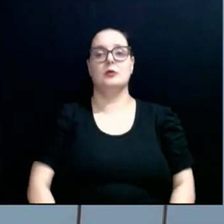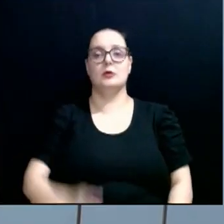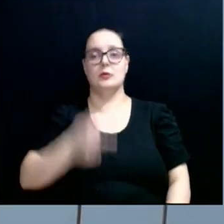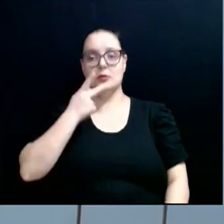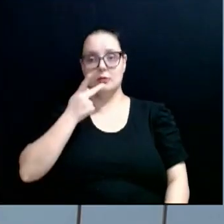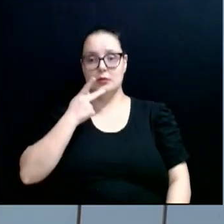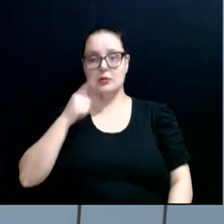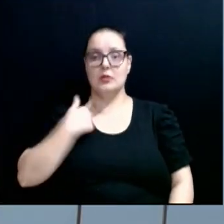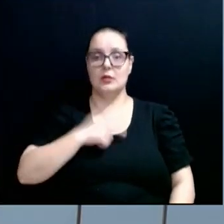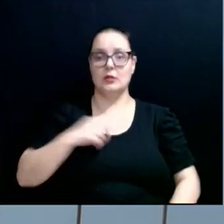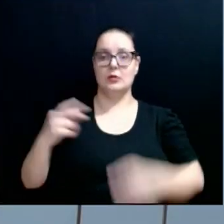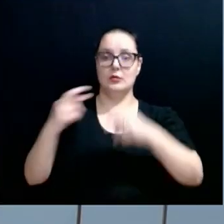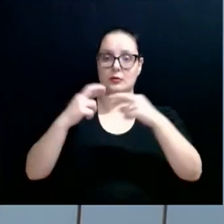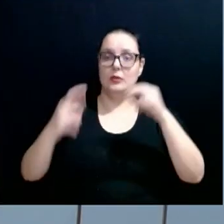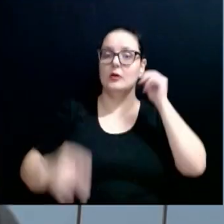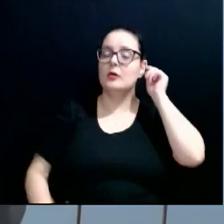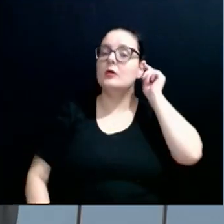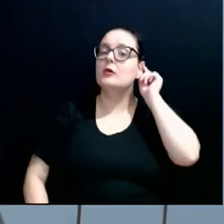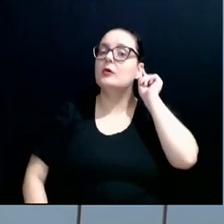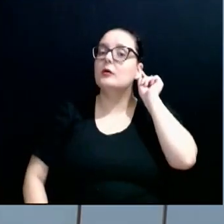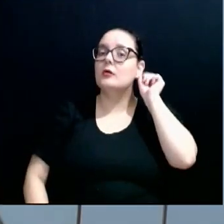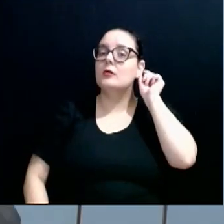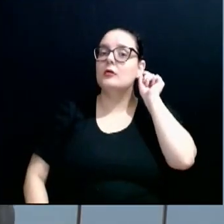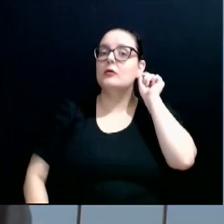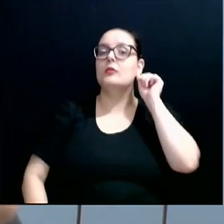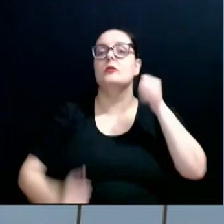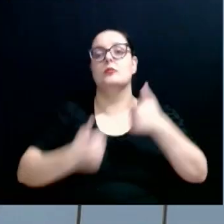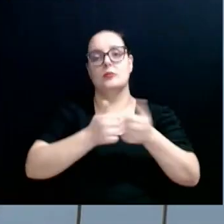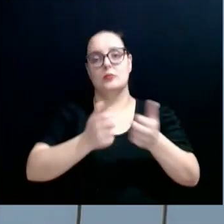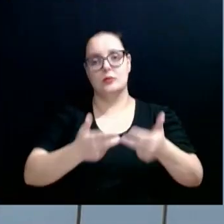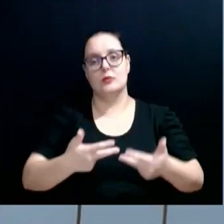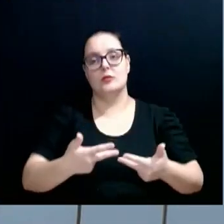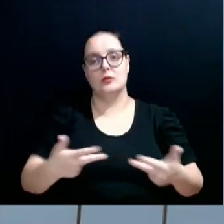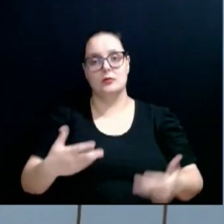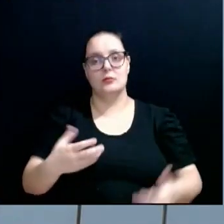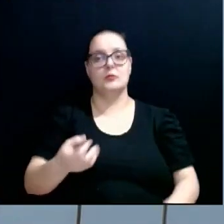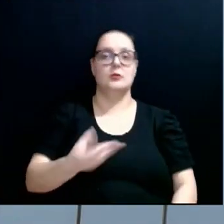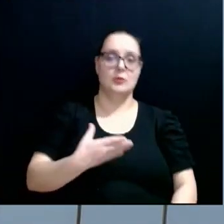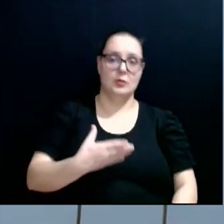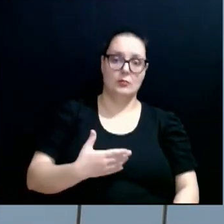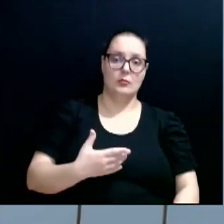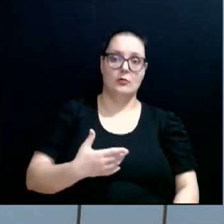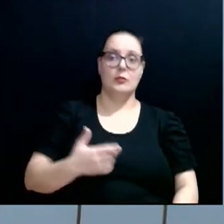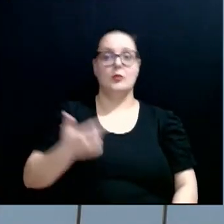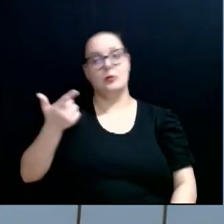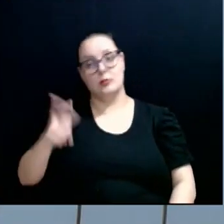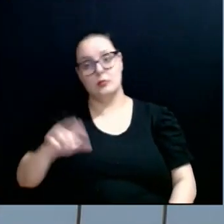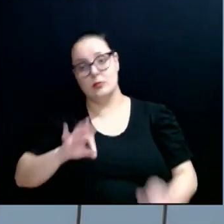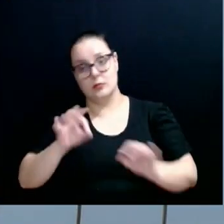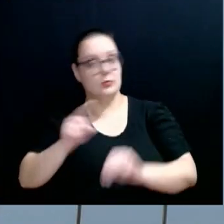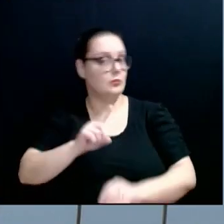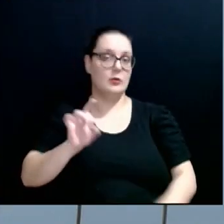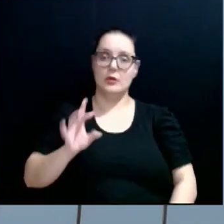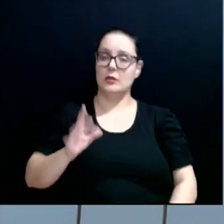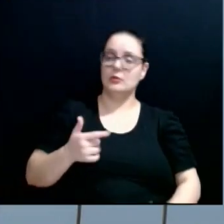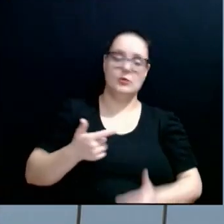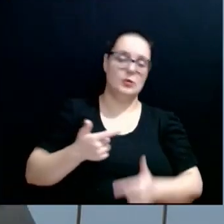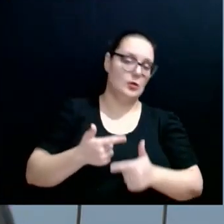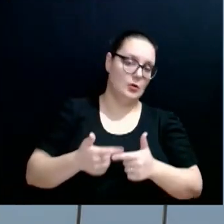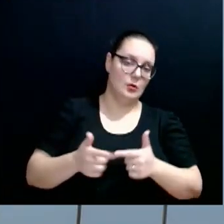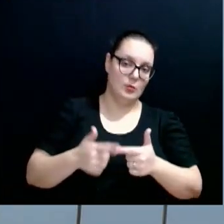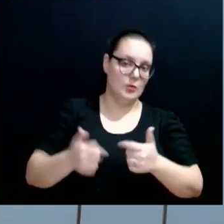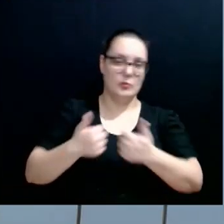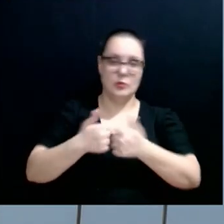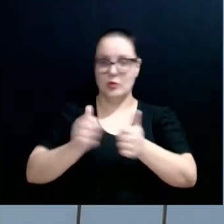mesmo com os ônibus novos, nós vamos continuar, porque os problemas do transporte não é só o ônibus, não é só o motorista,